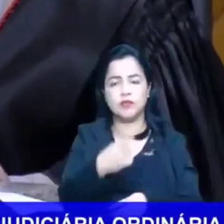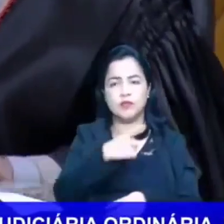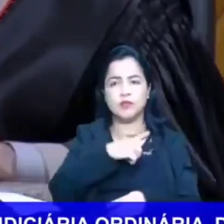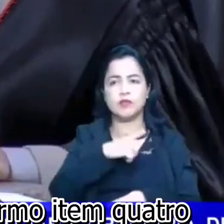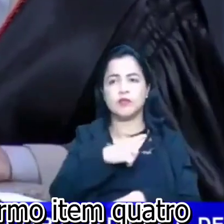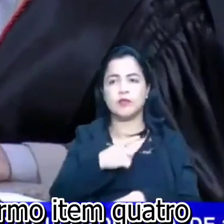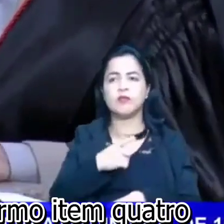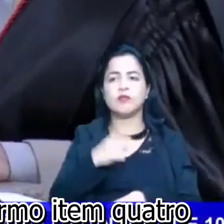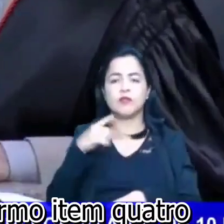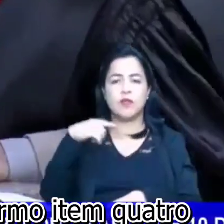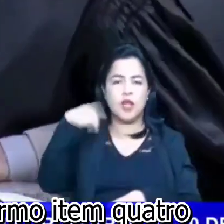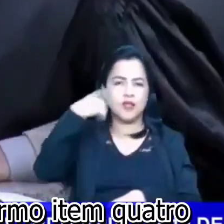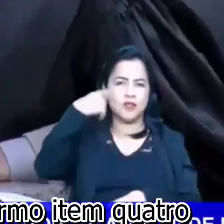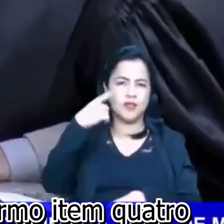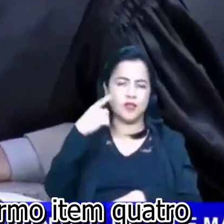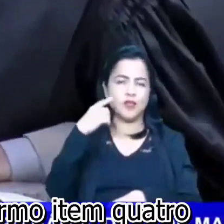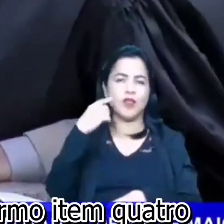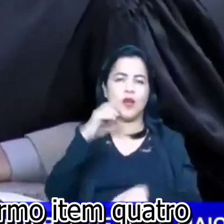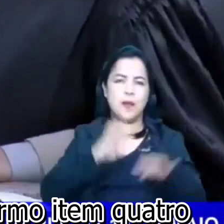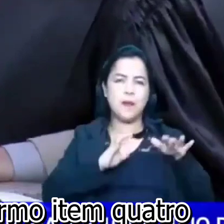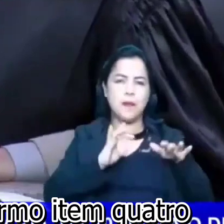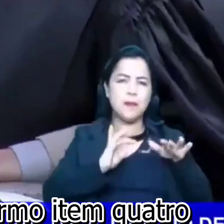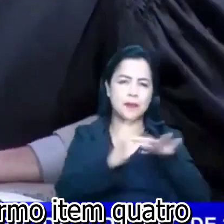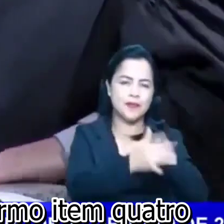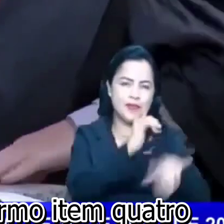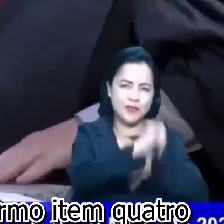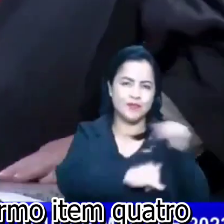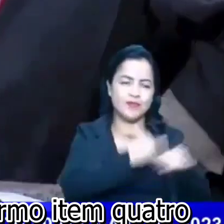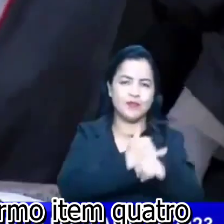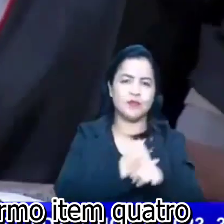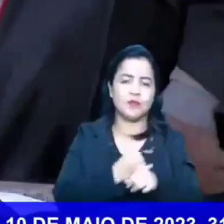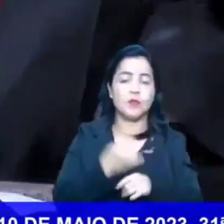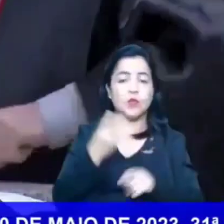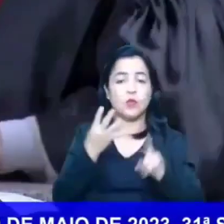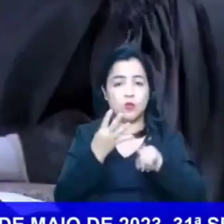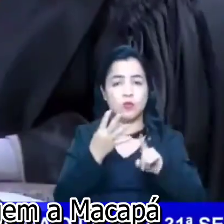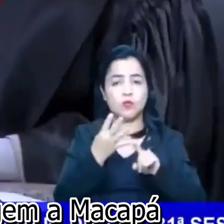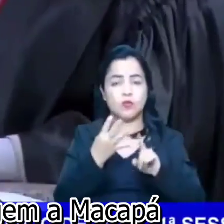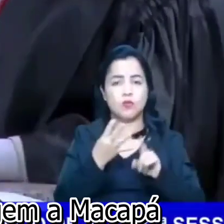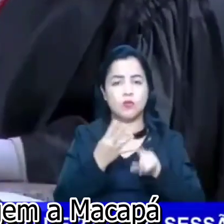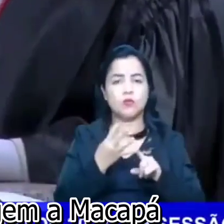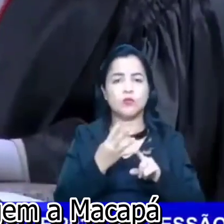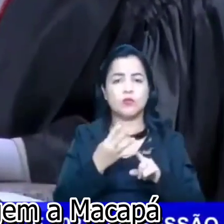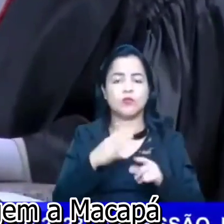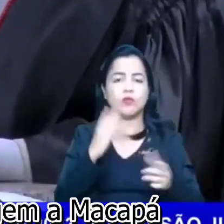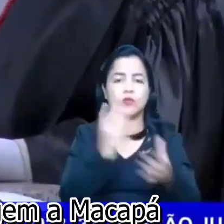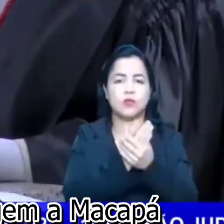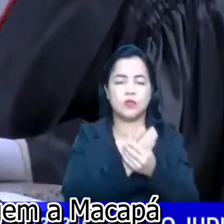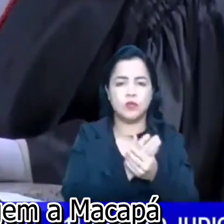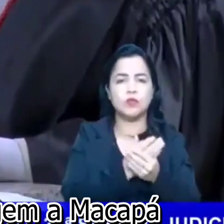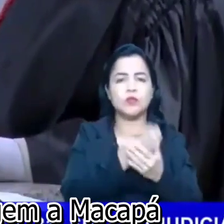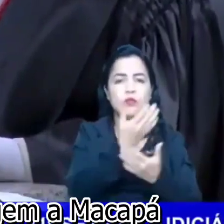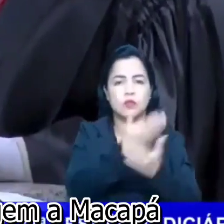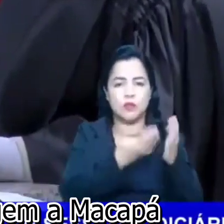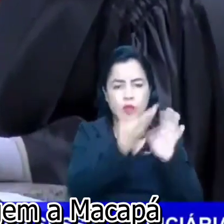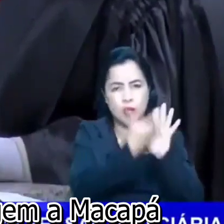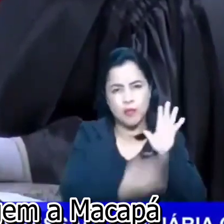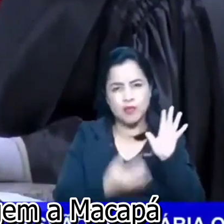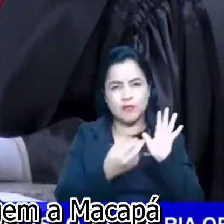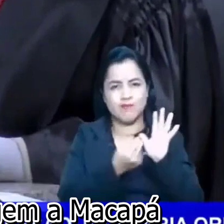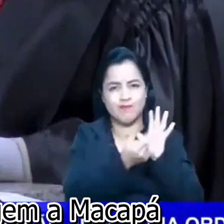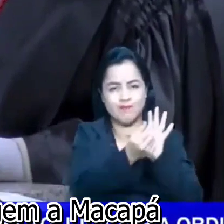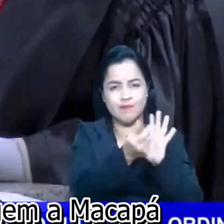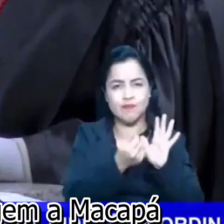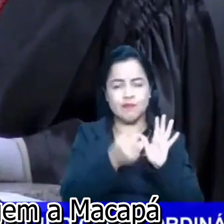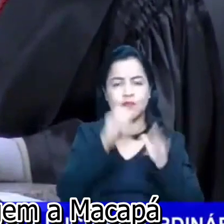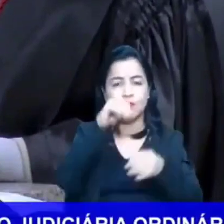está virtualmente, mas vamos chamar, desembargador Carmo, o item 4 da pauta é a prestação de contas eleitorais,